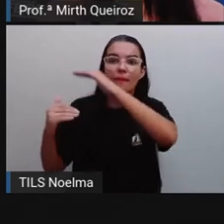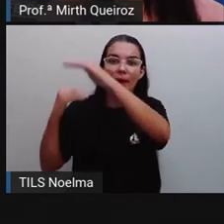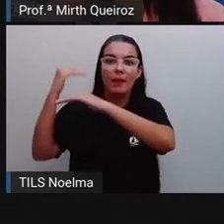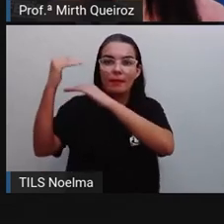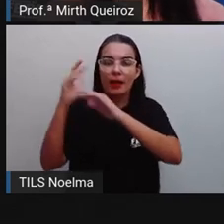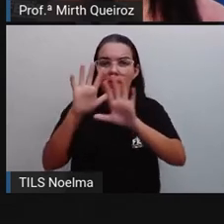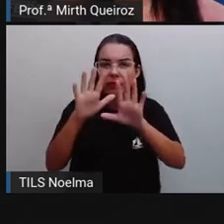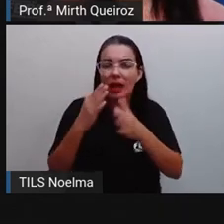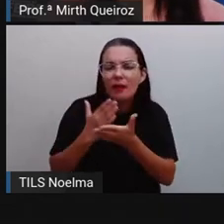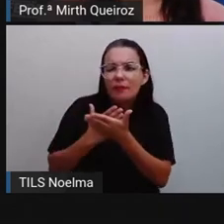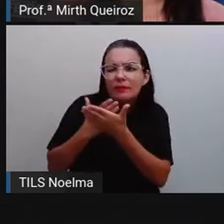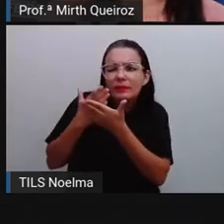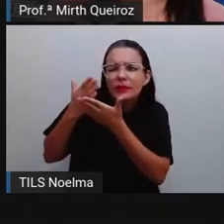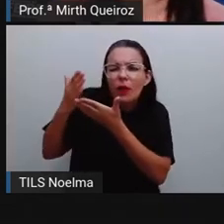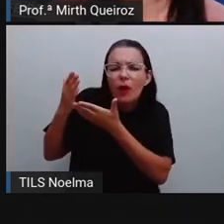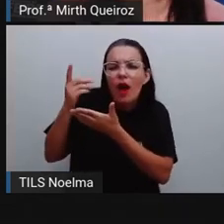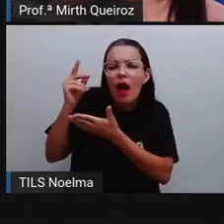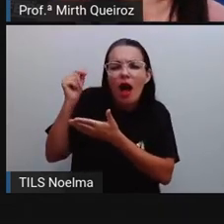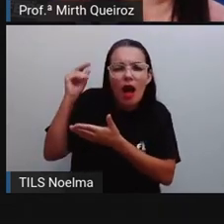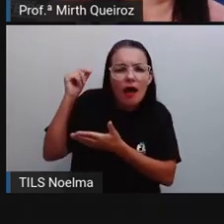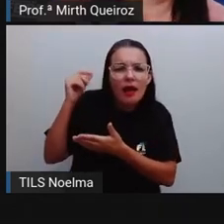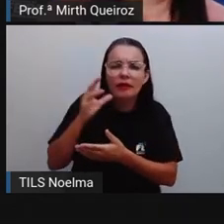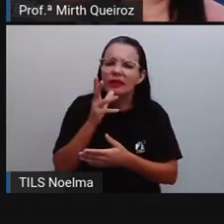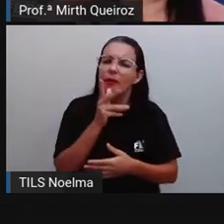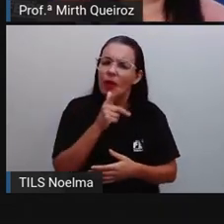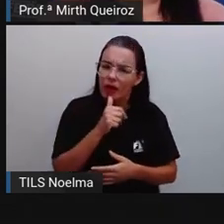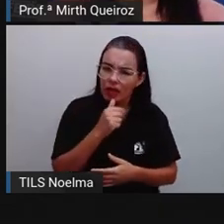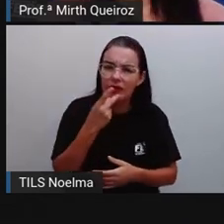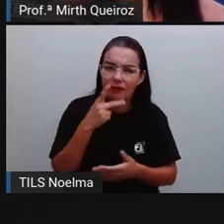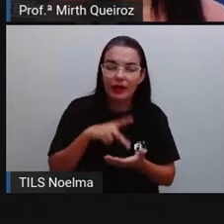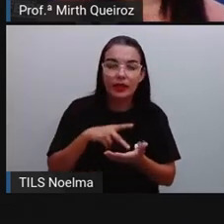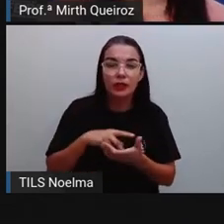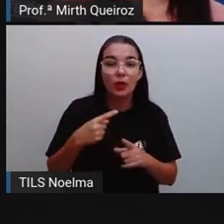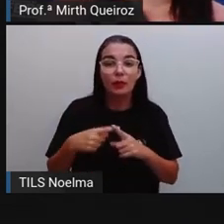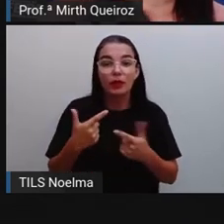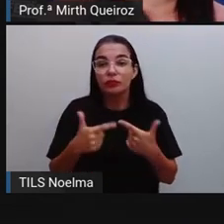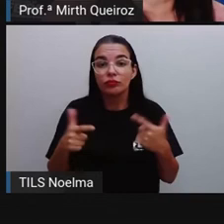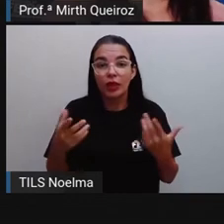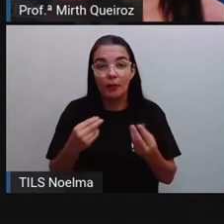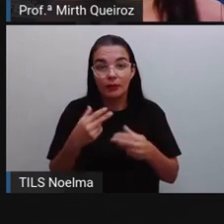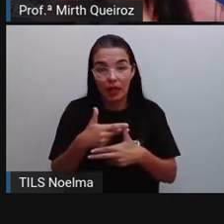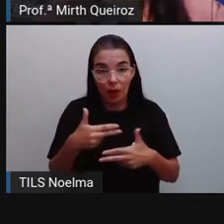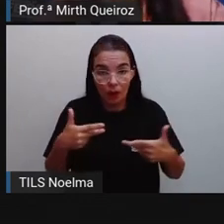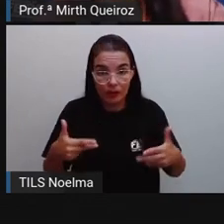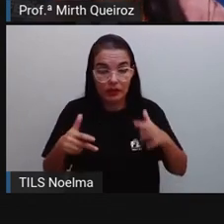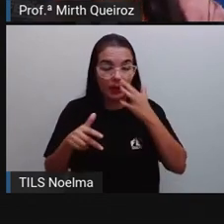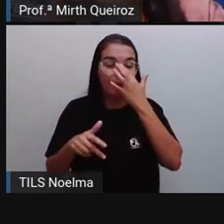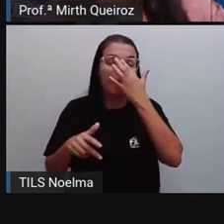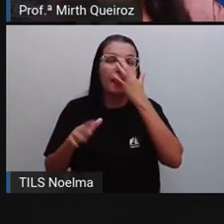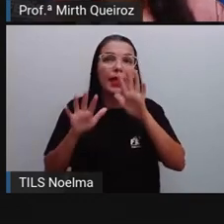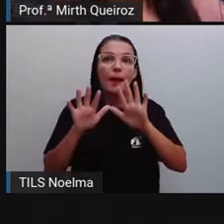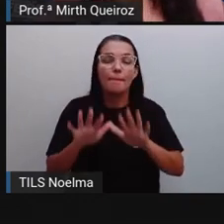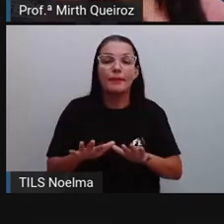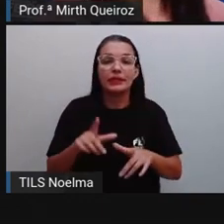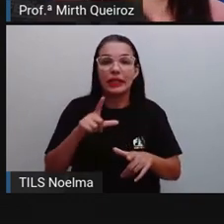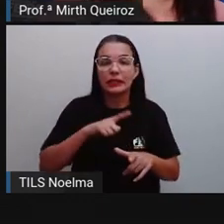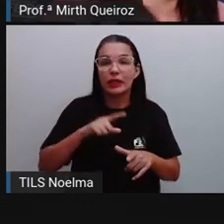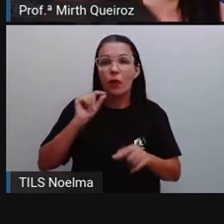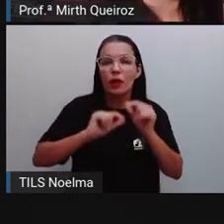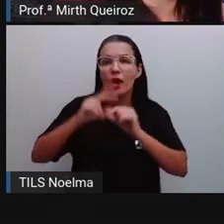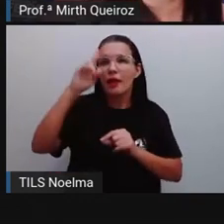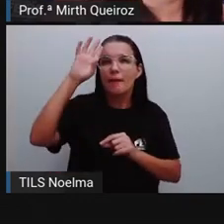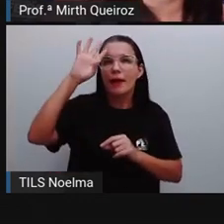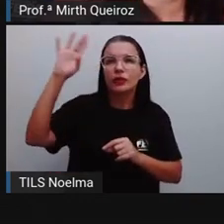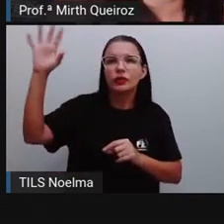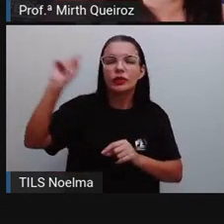bem demorada, já que não existiam tantos recursos para tal. Né? Logo lá no início, imagine aí, para a gente sair